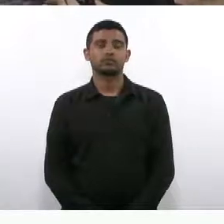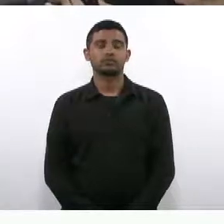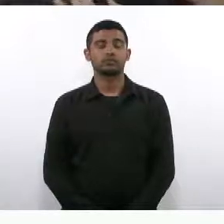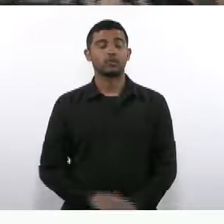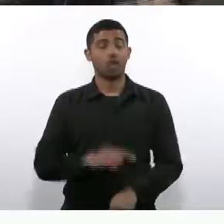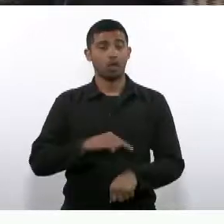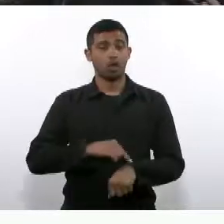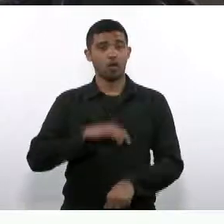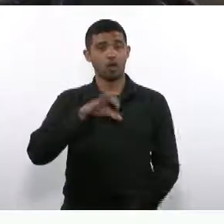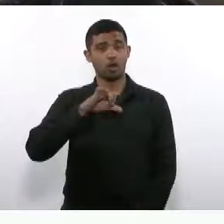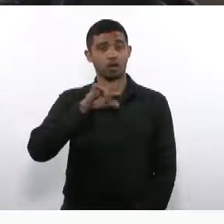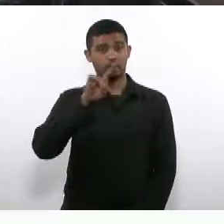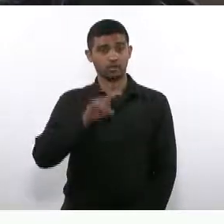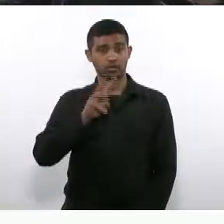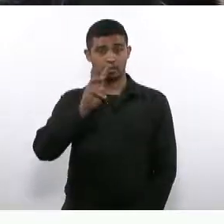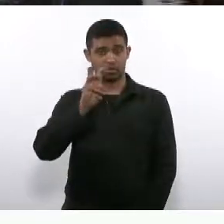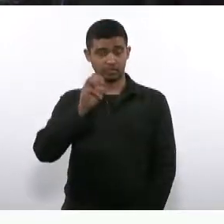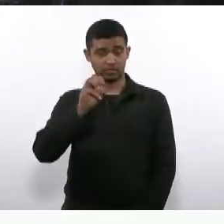Às